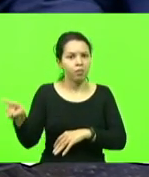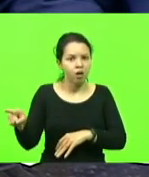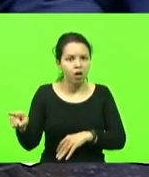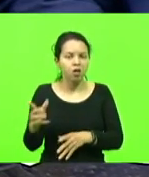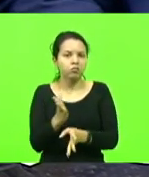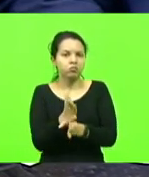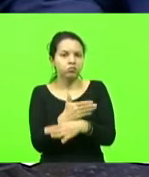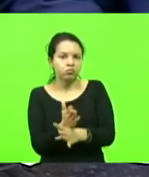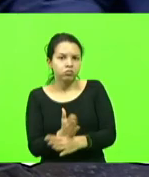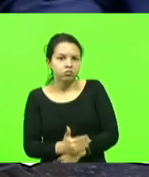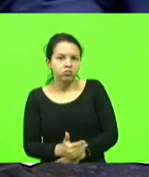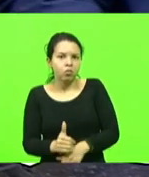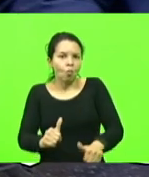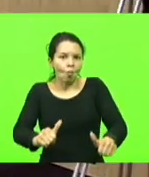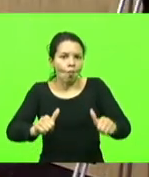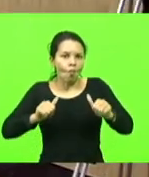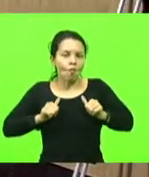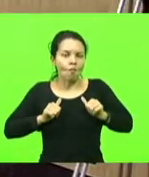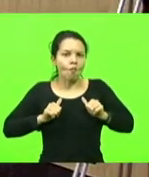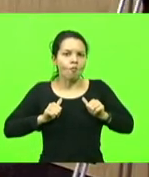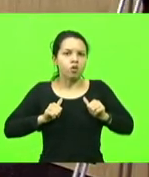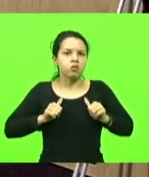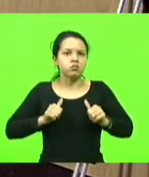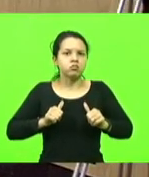e não tem coragem.